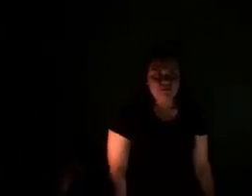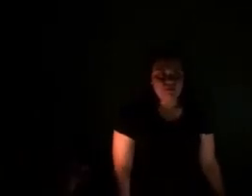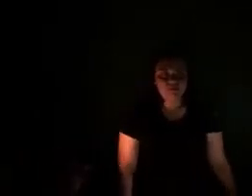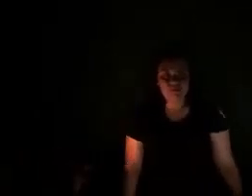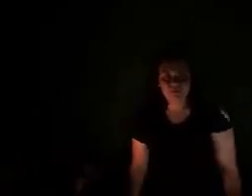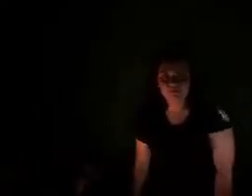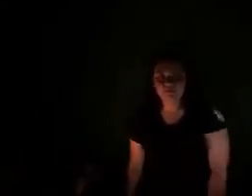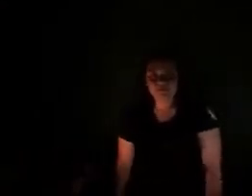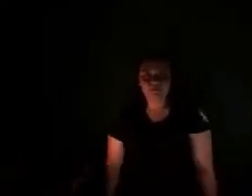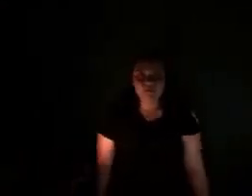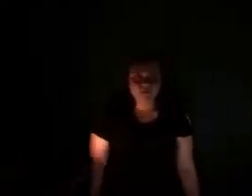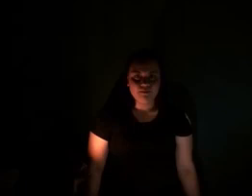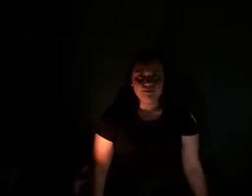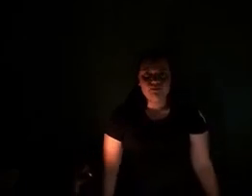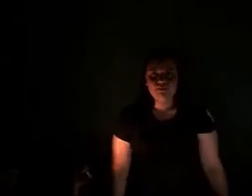Porque,